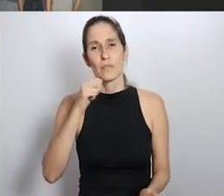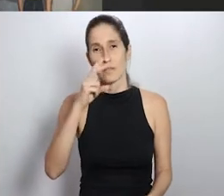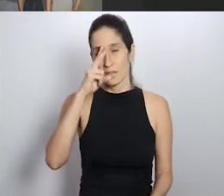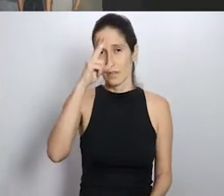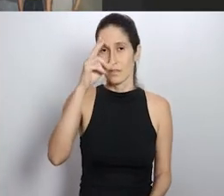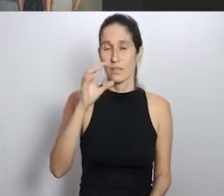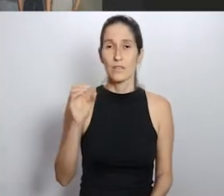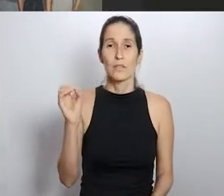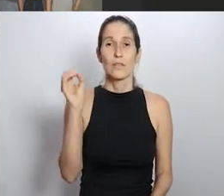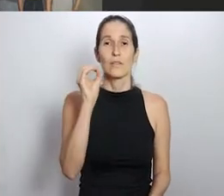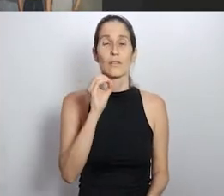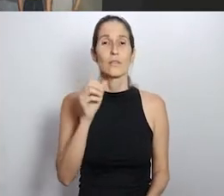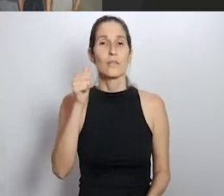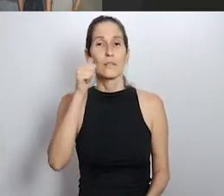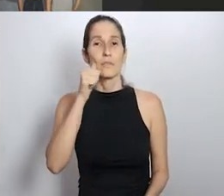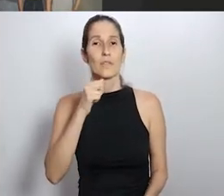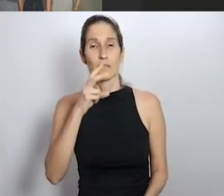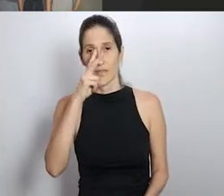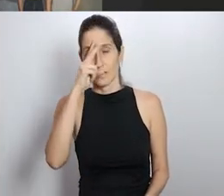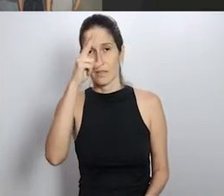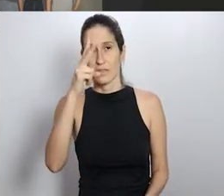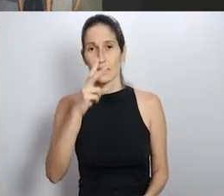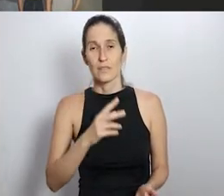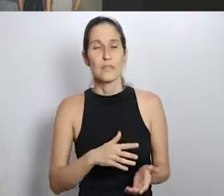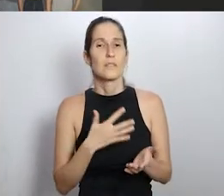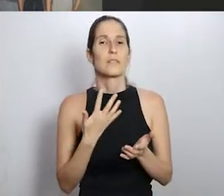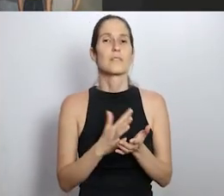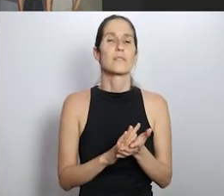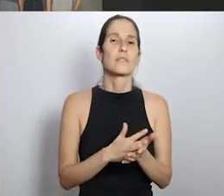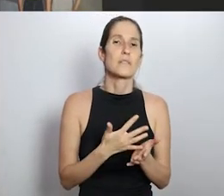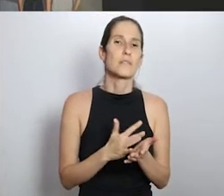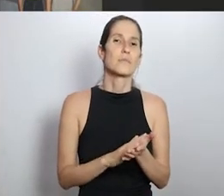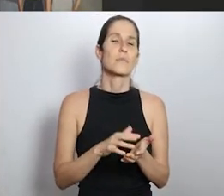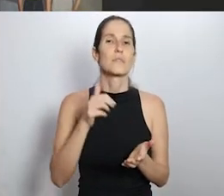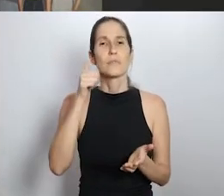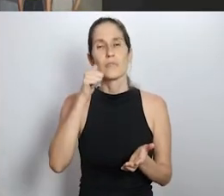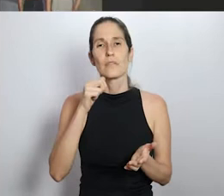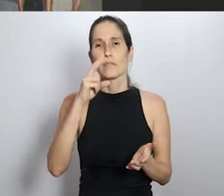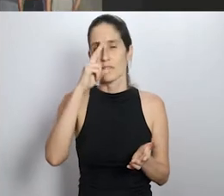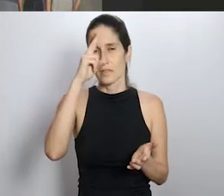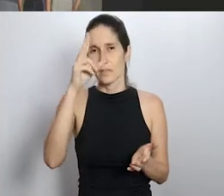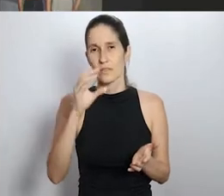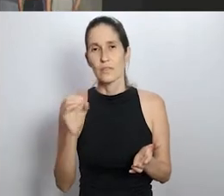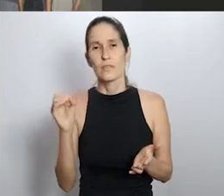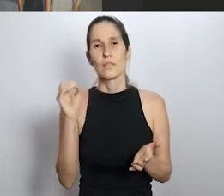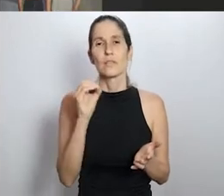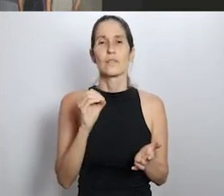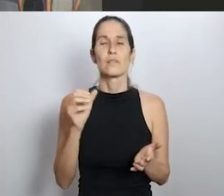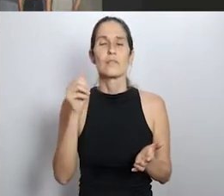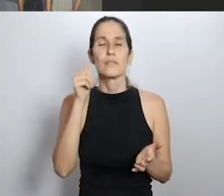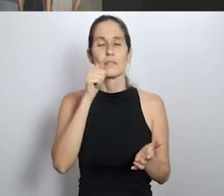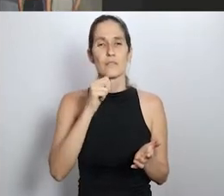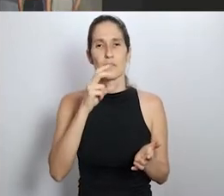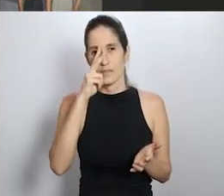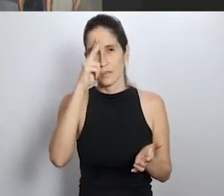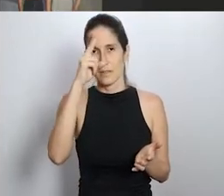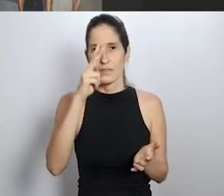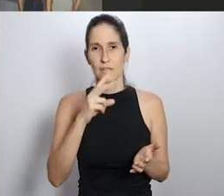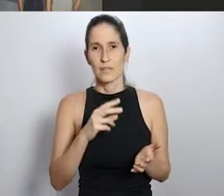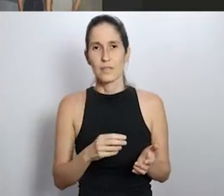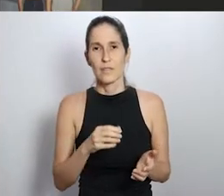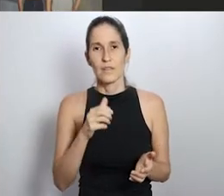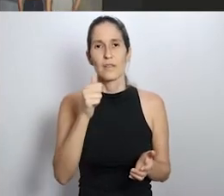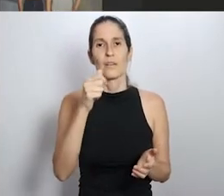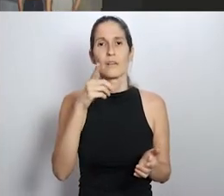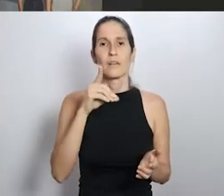mulher valente, oh que mulher valente, samba mulher valente, oh